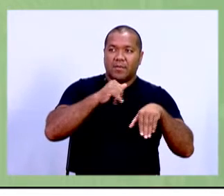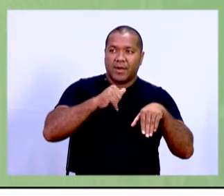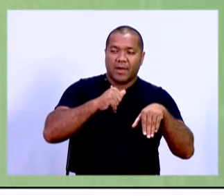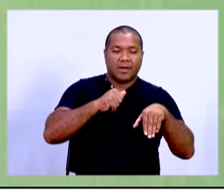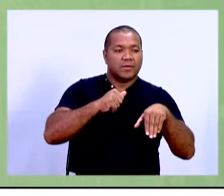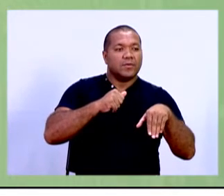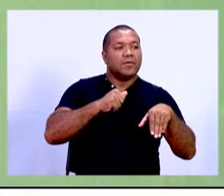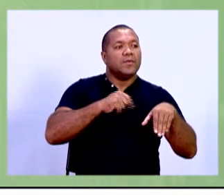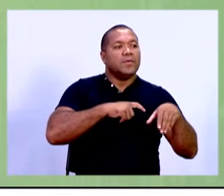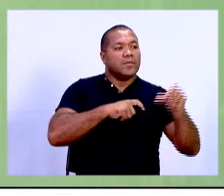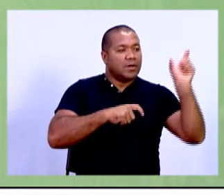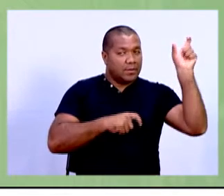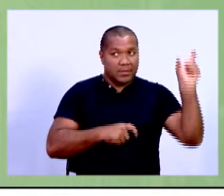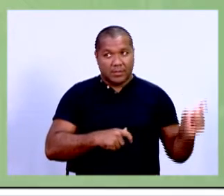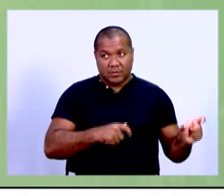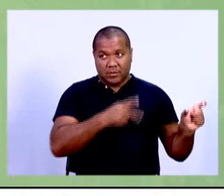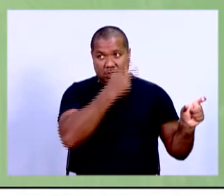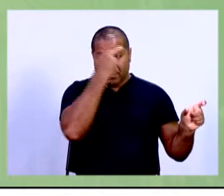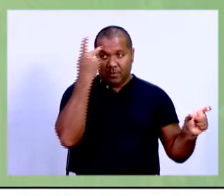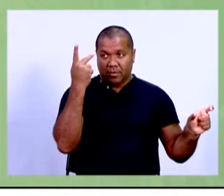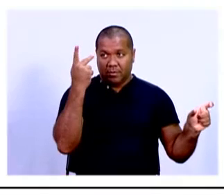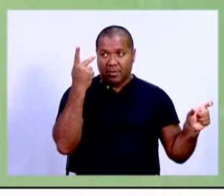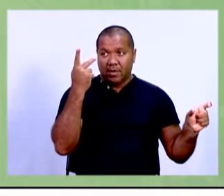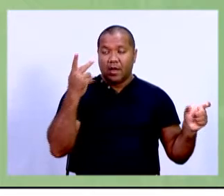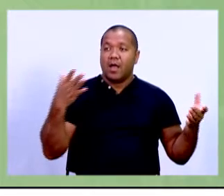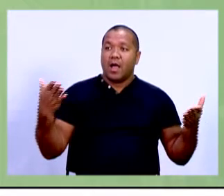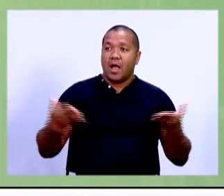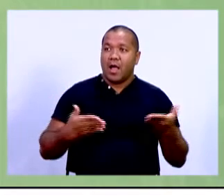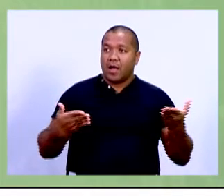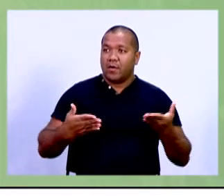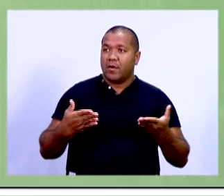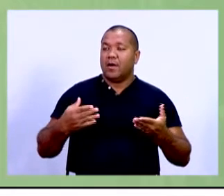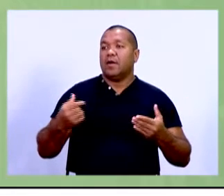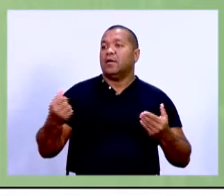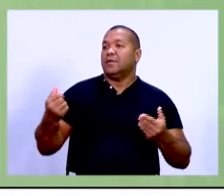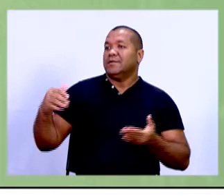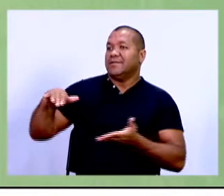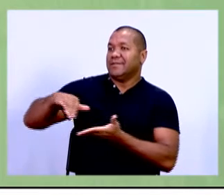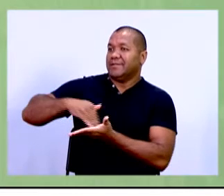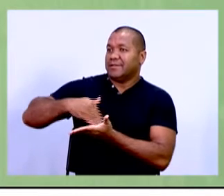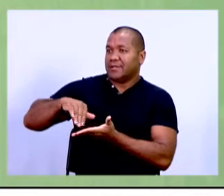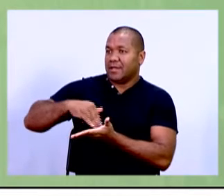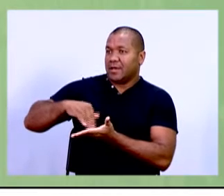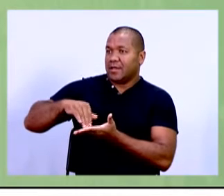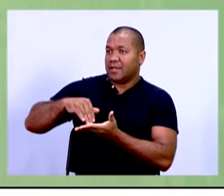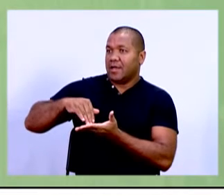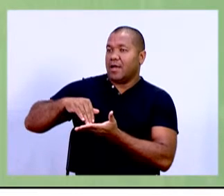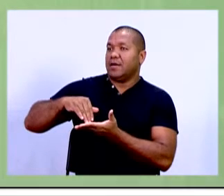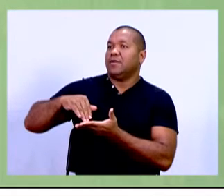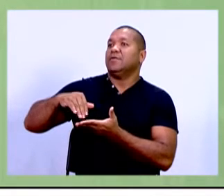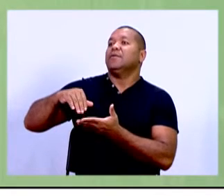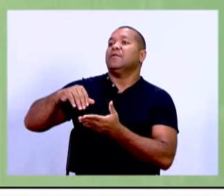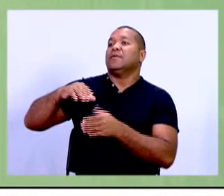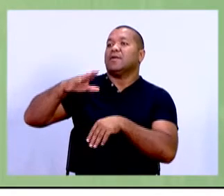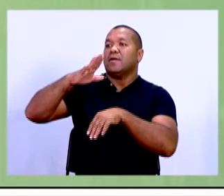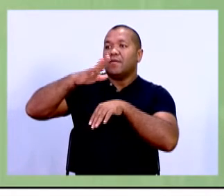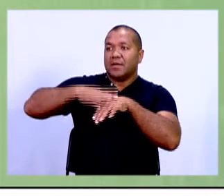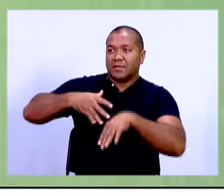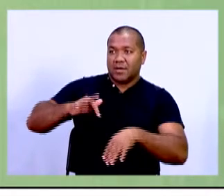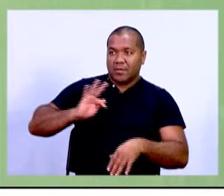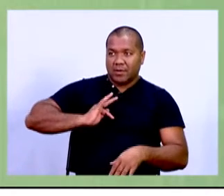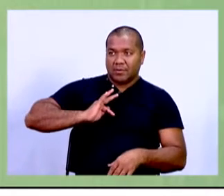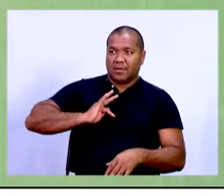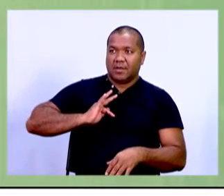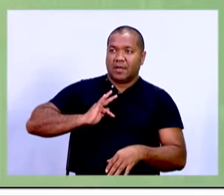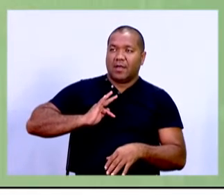pelo cliente. Agora, nós estamos no diagrama de atividade chamado técnico pelo